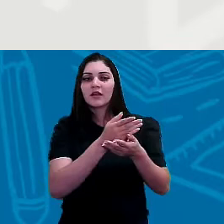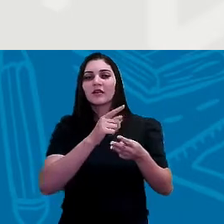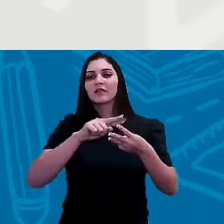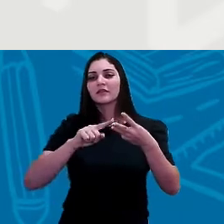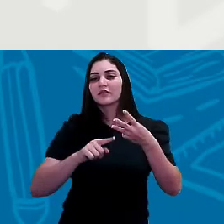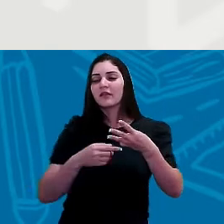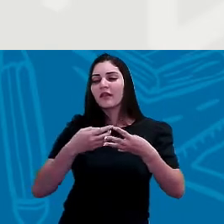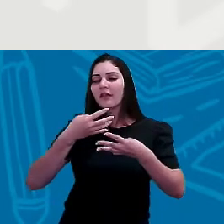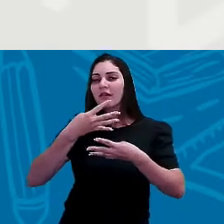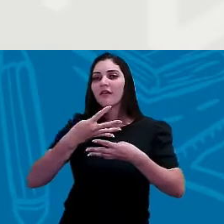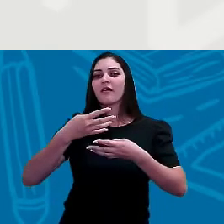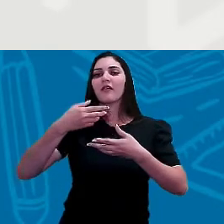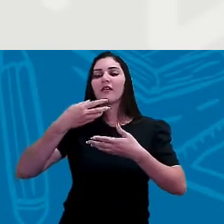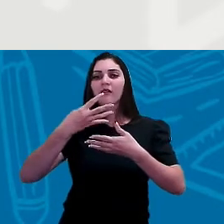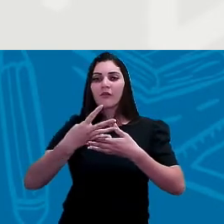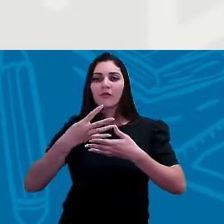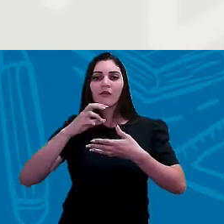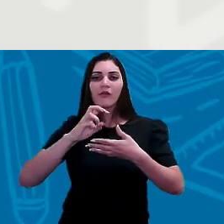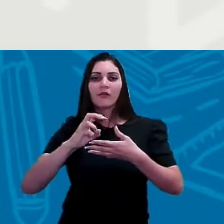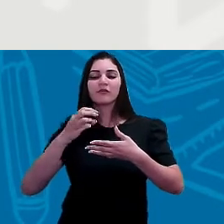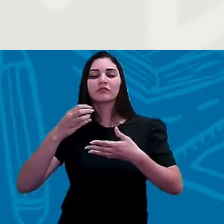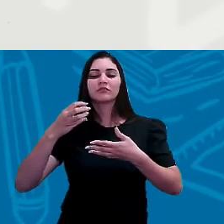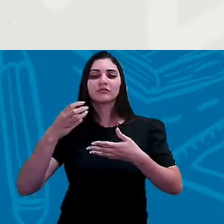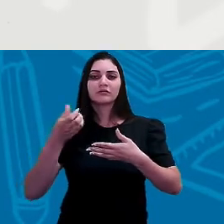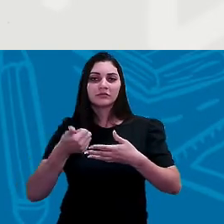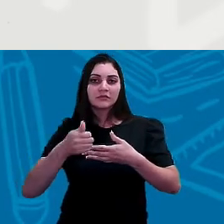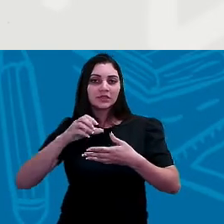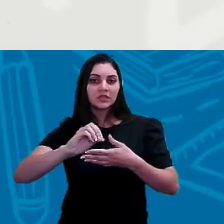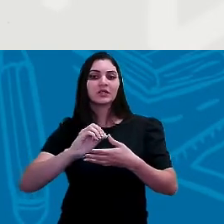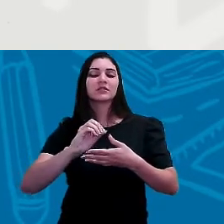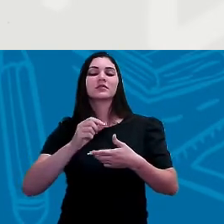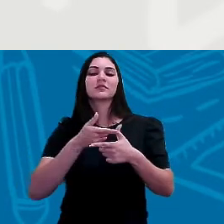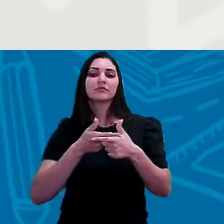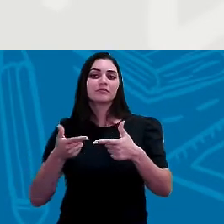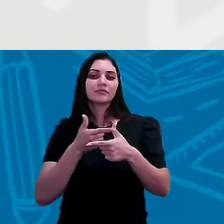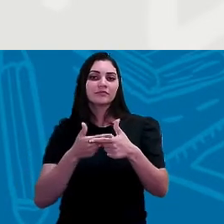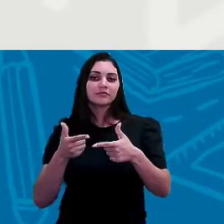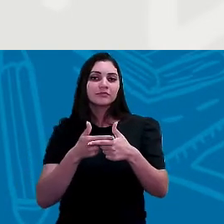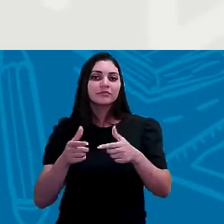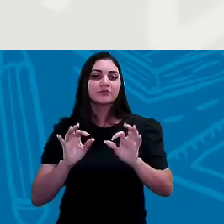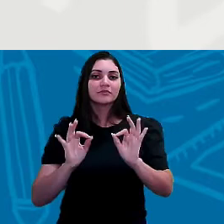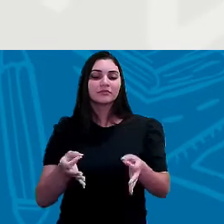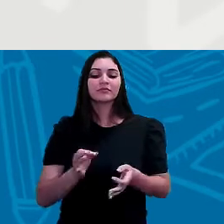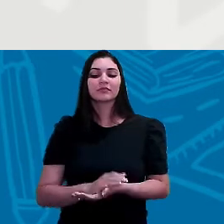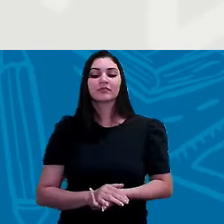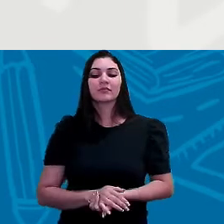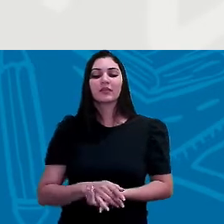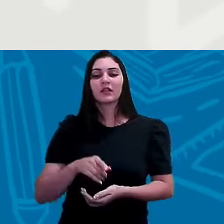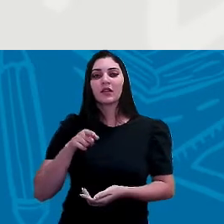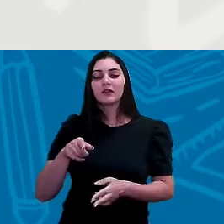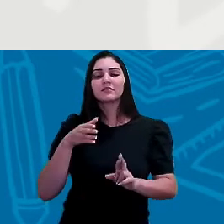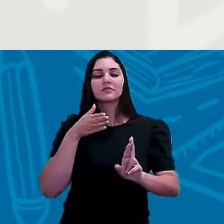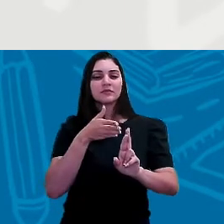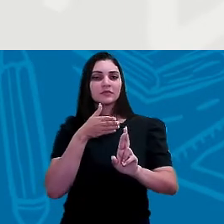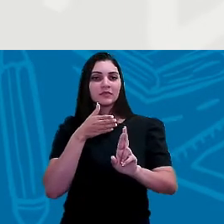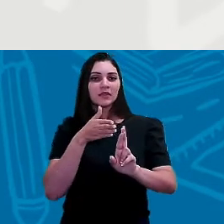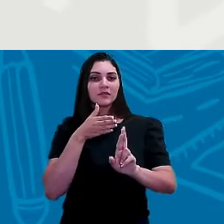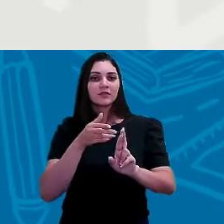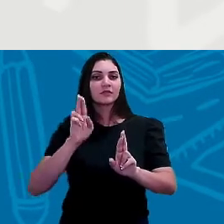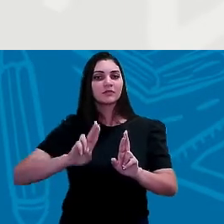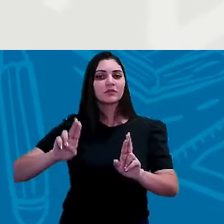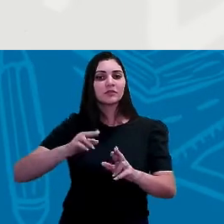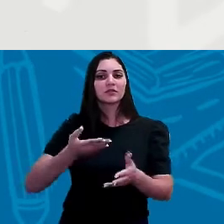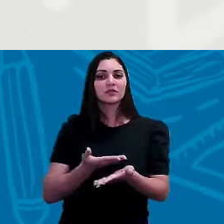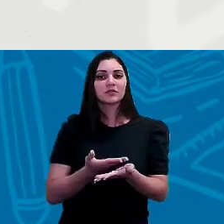parte, quarta parte, quinta parte e 10ª parte, tá certo? Essas são as nossas referências